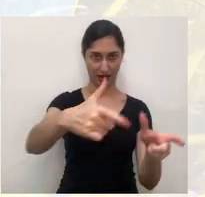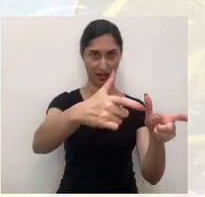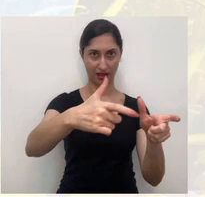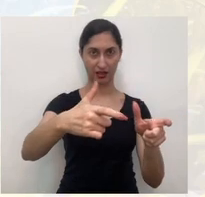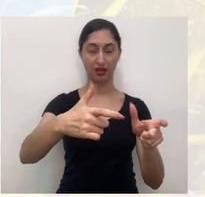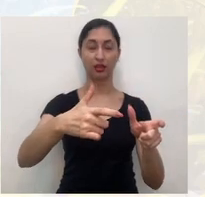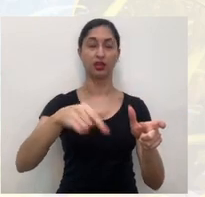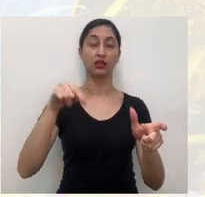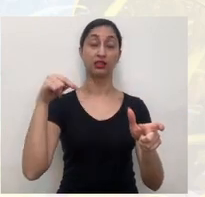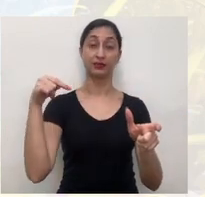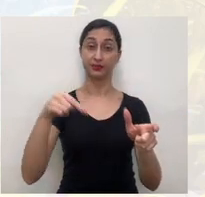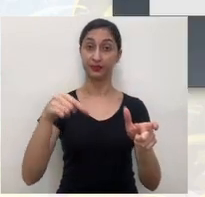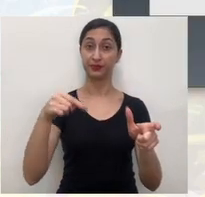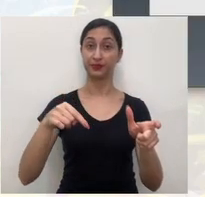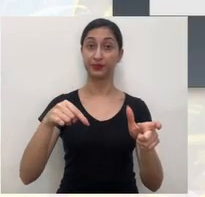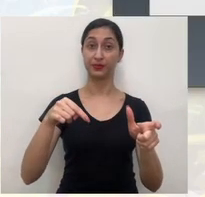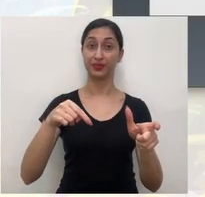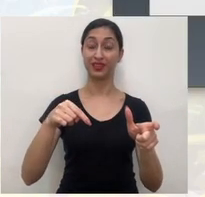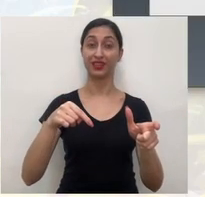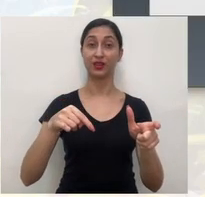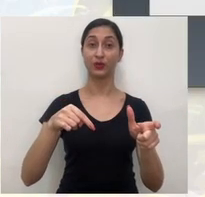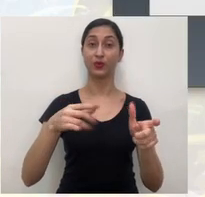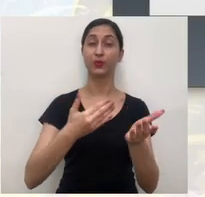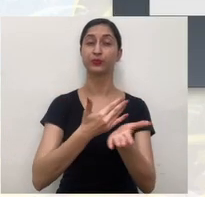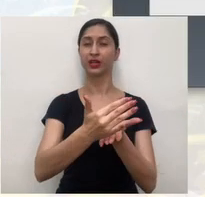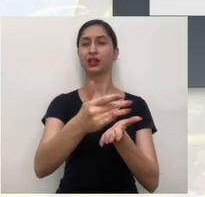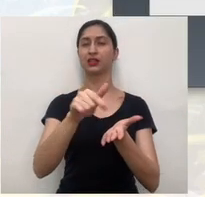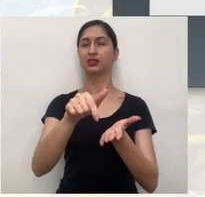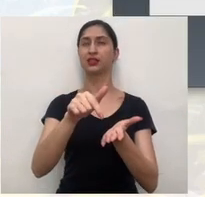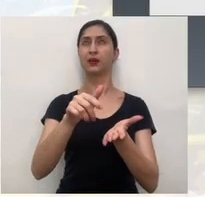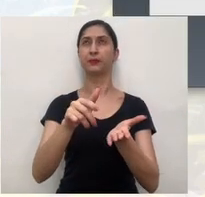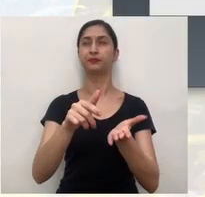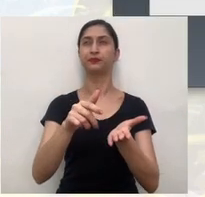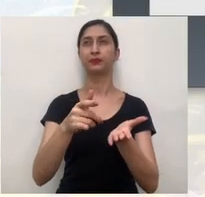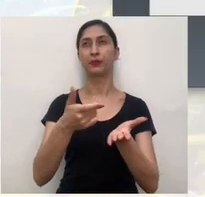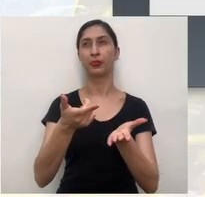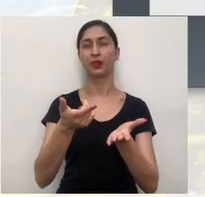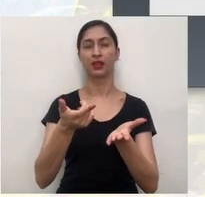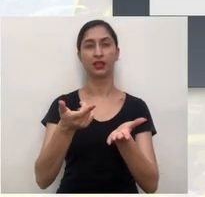A parte com piso passa a ser muito mais